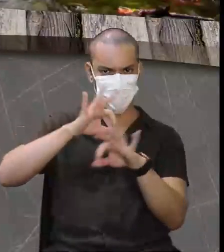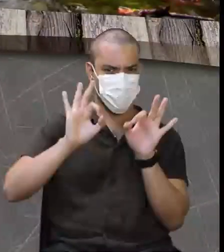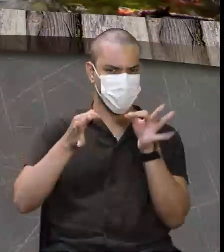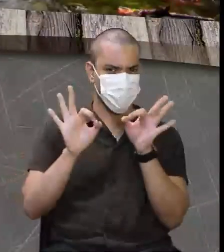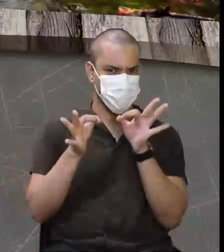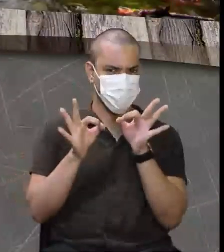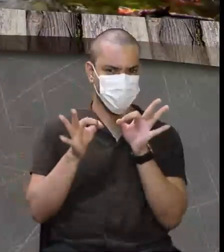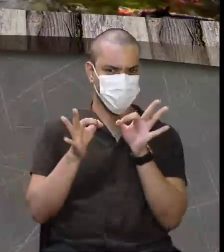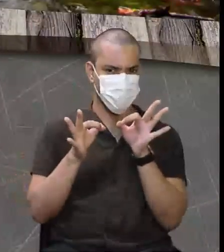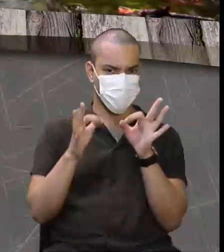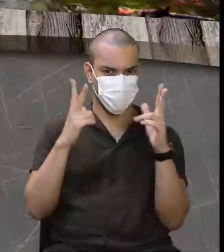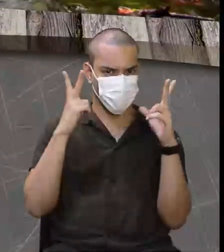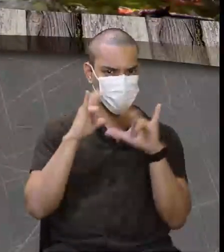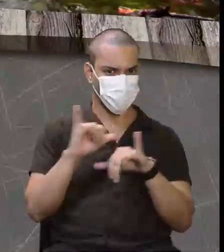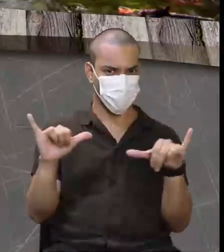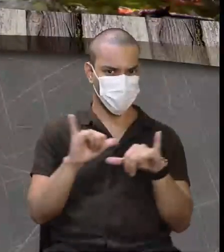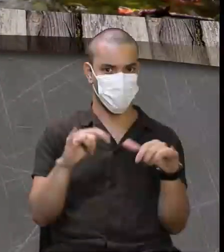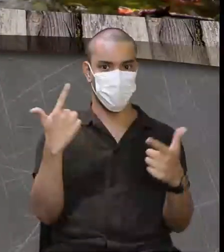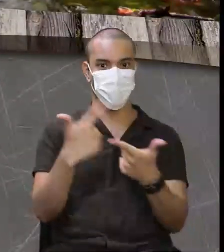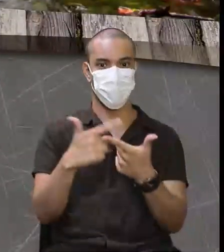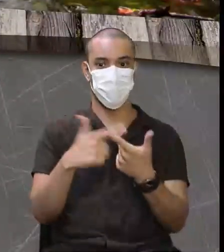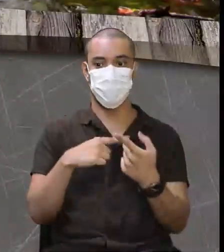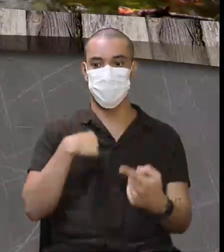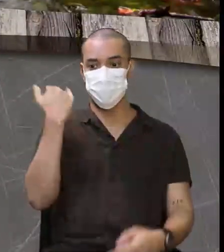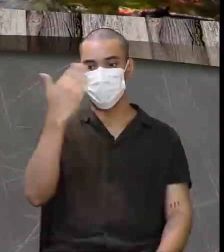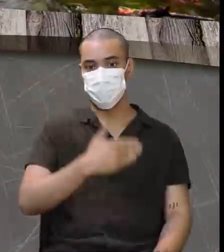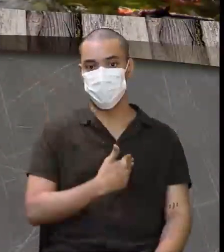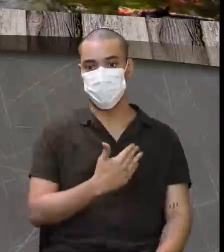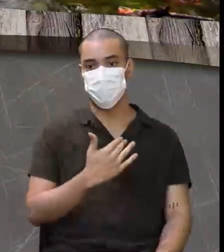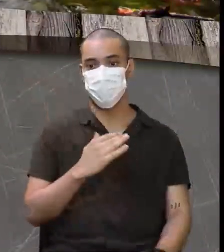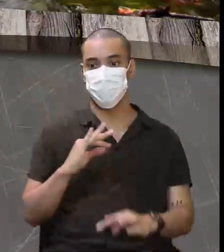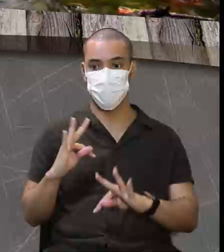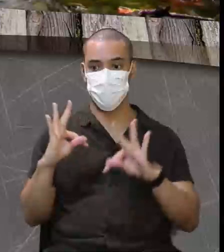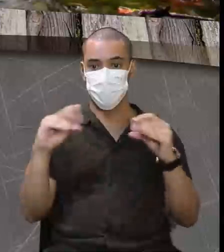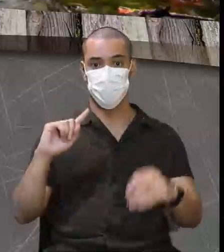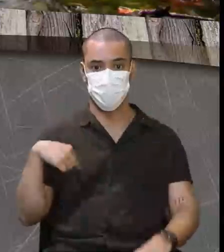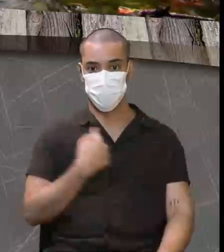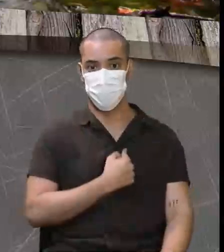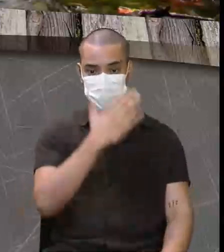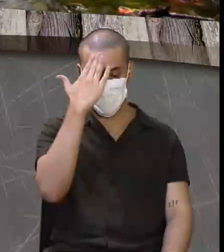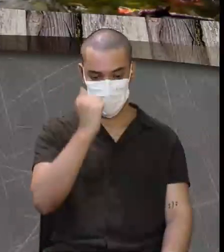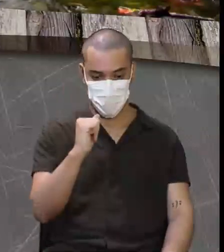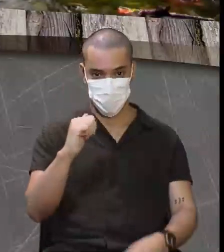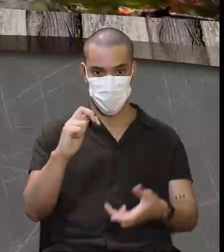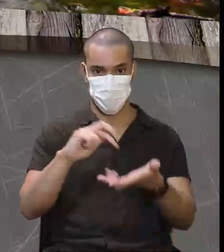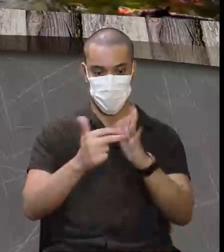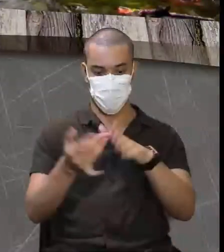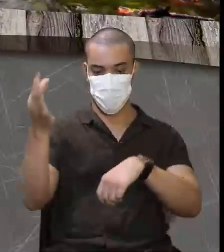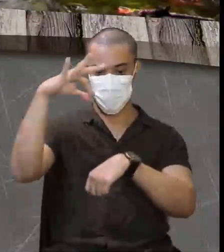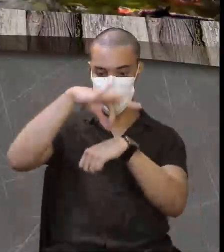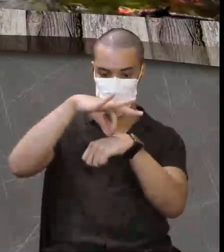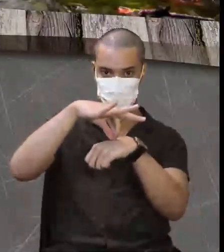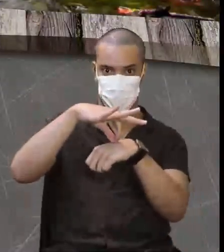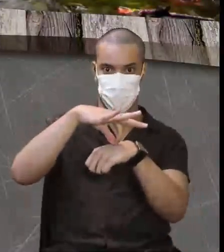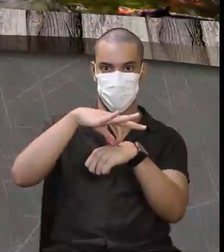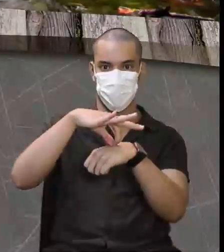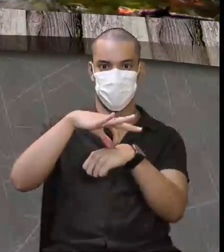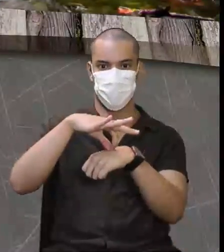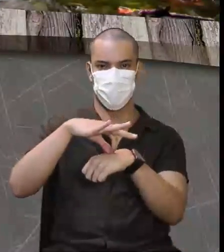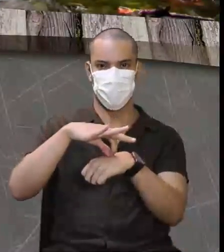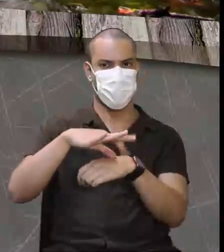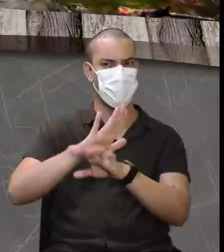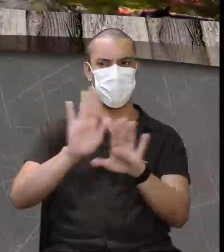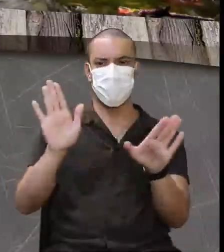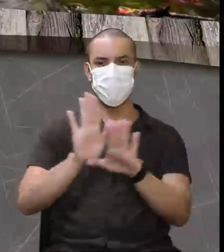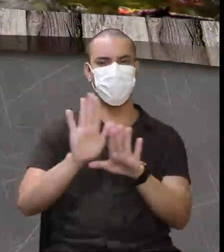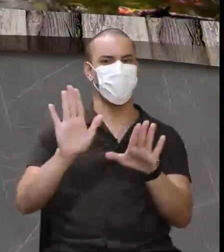Tranquilo? Esses 3 pares de patas identificam, então, a espécie que é o inseto. Ok, aí não vai entrar